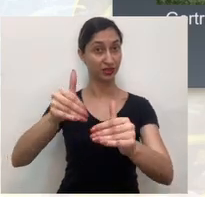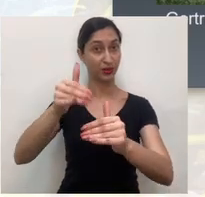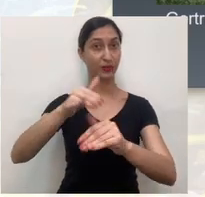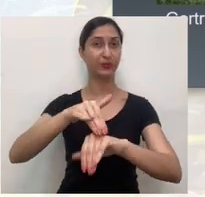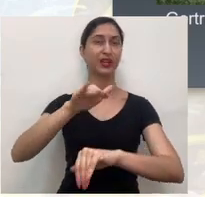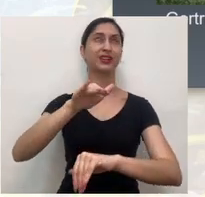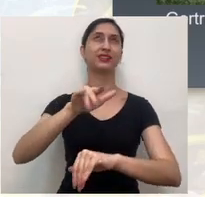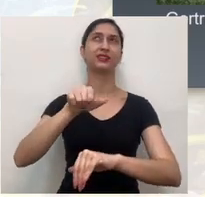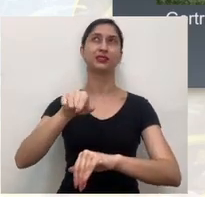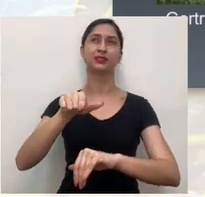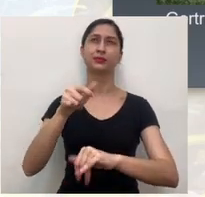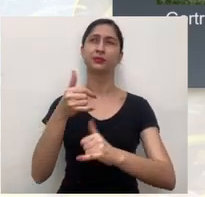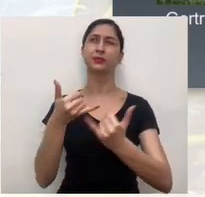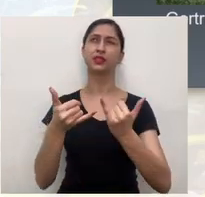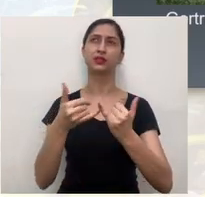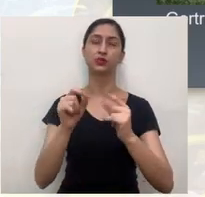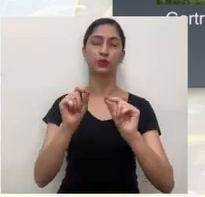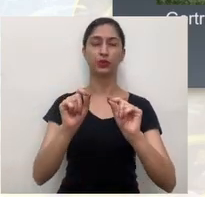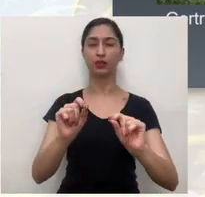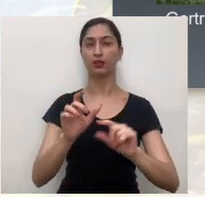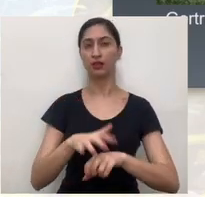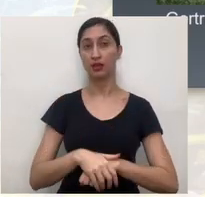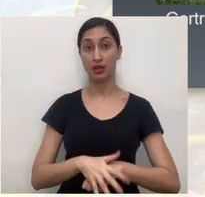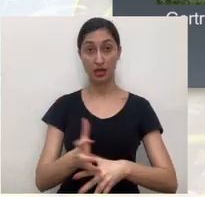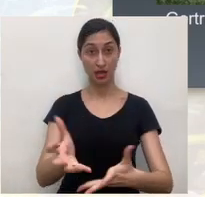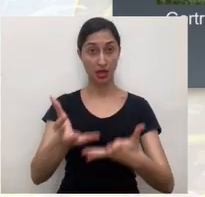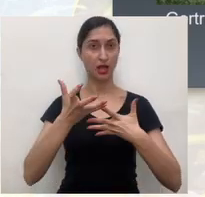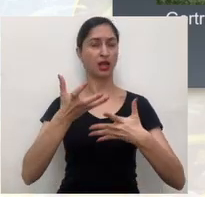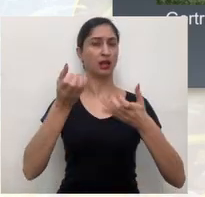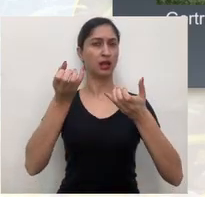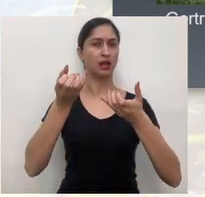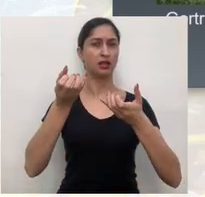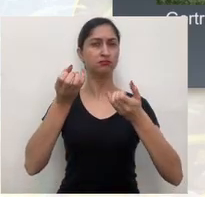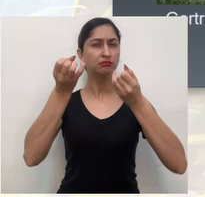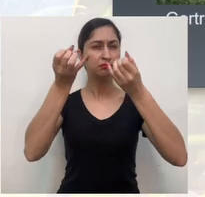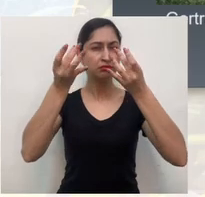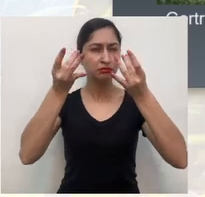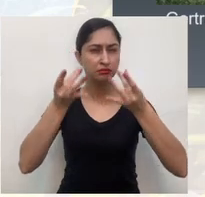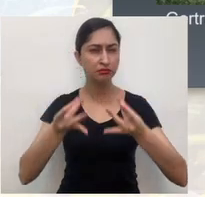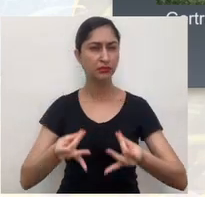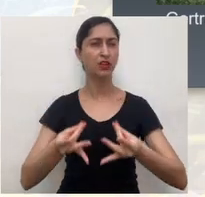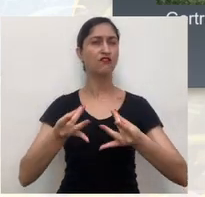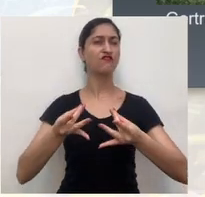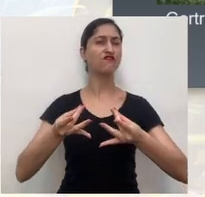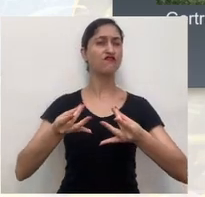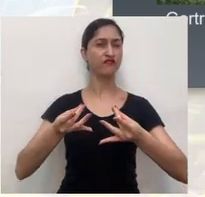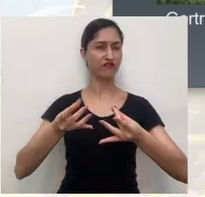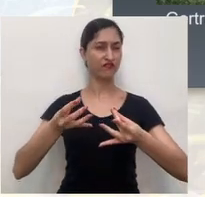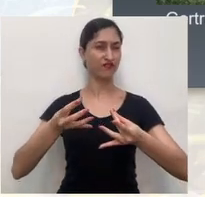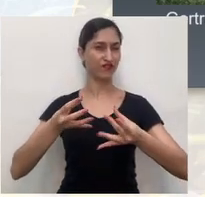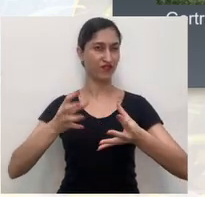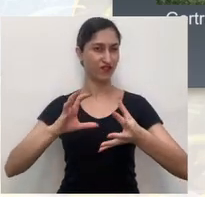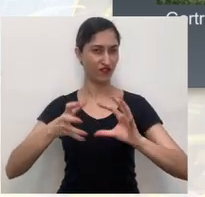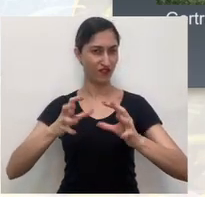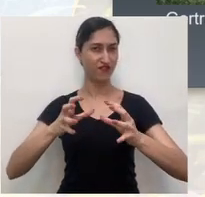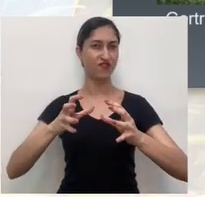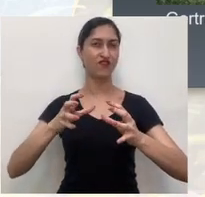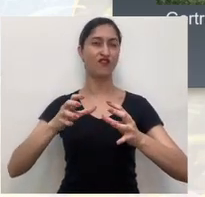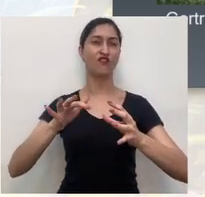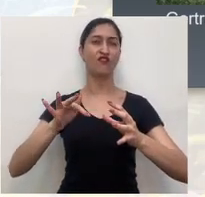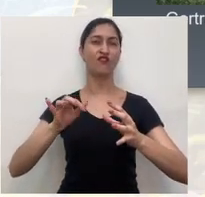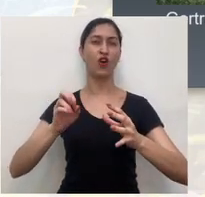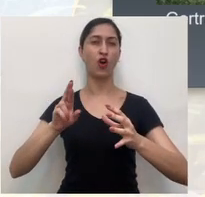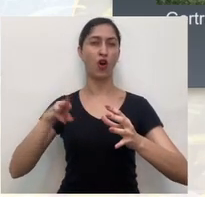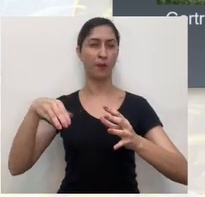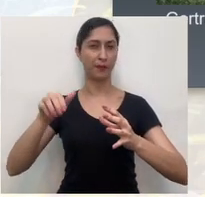sentido de depurar as formas do que propriamente dar mais nitidez às composições,